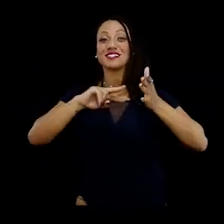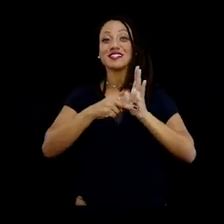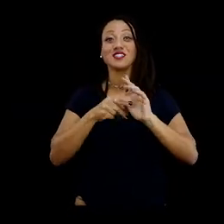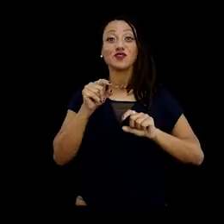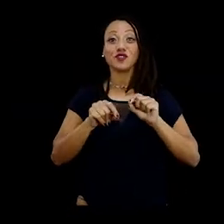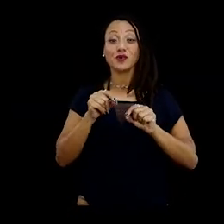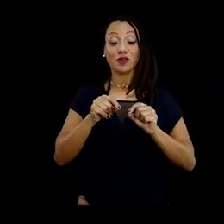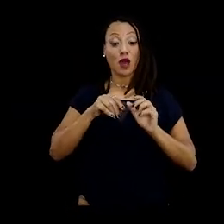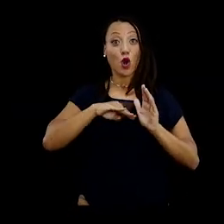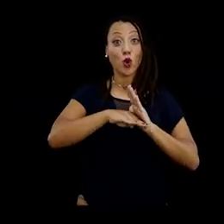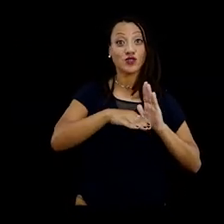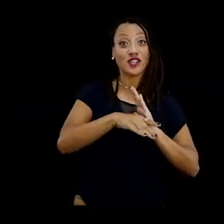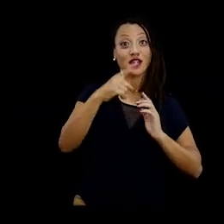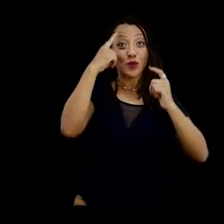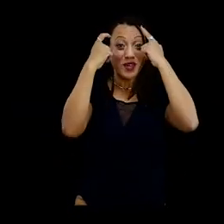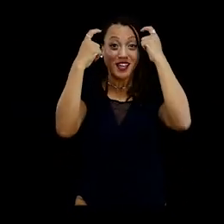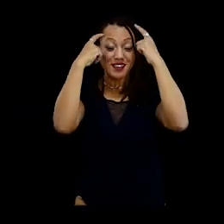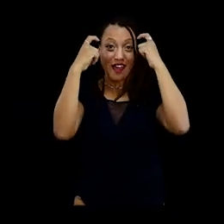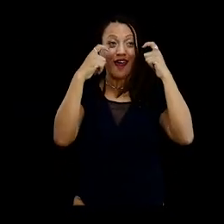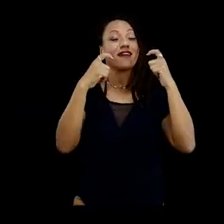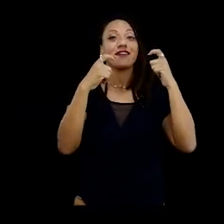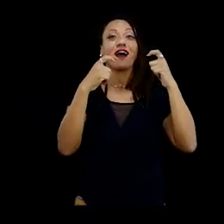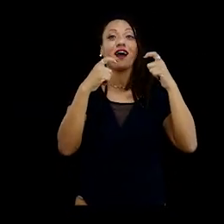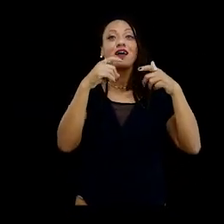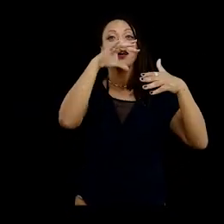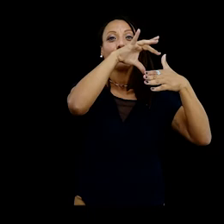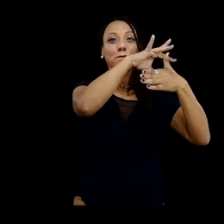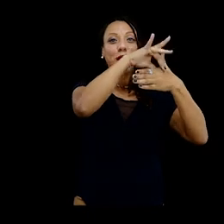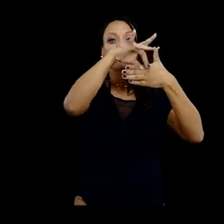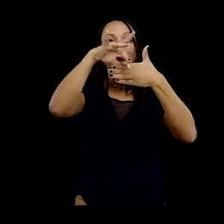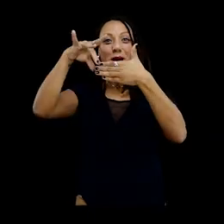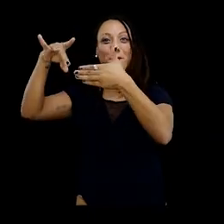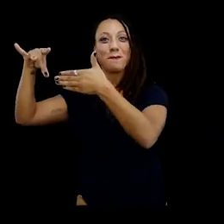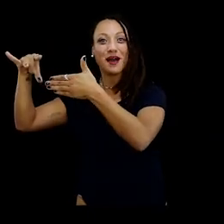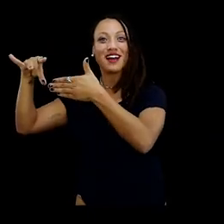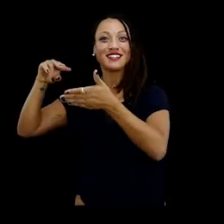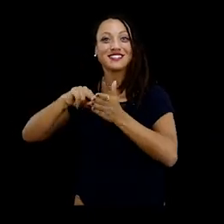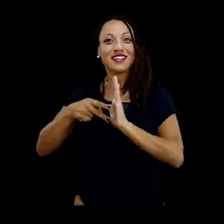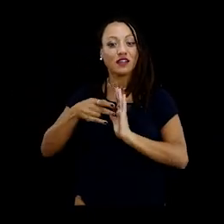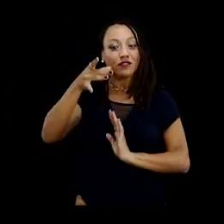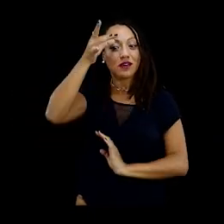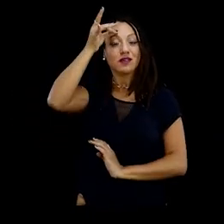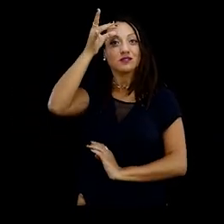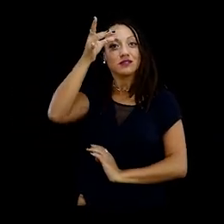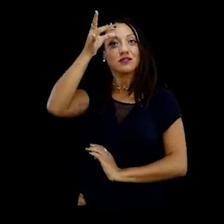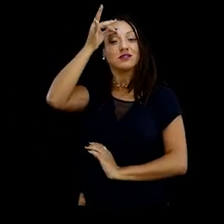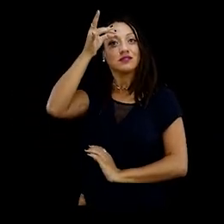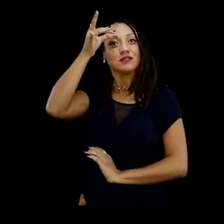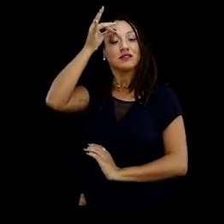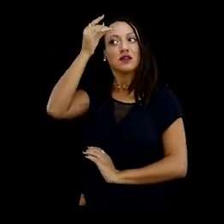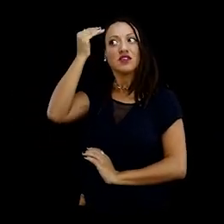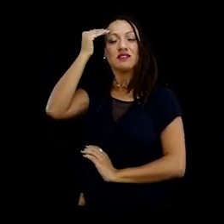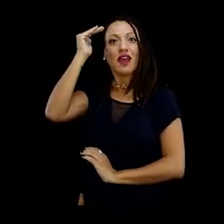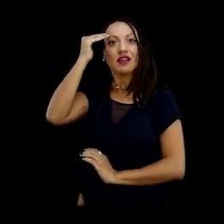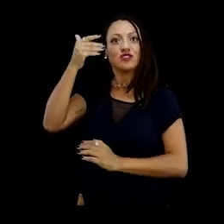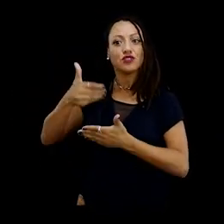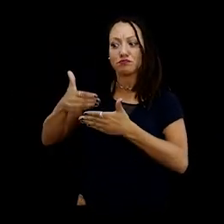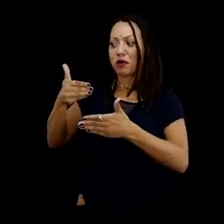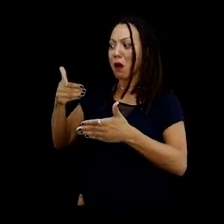ideias. Se a pessoa não tem esse varal de percepção da vida como processo histórico, é muito